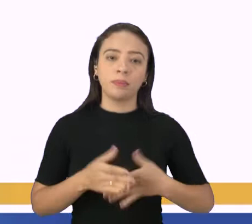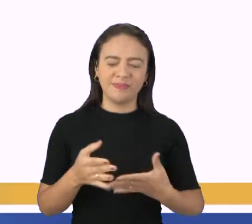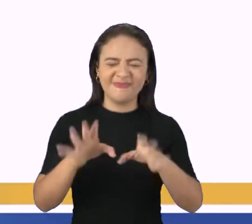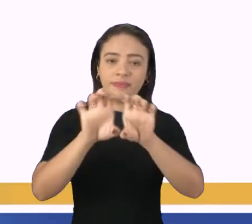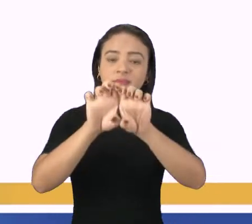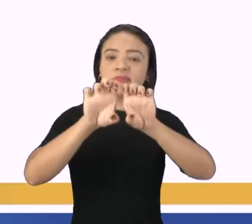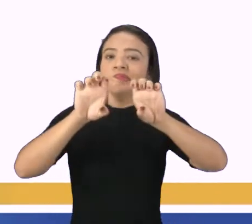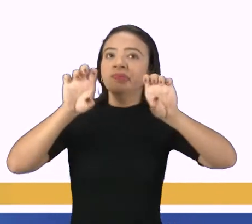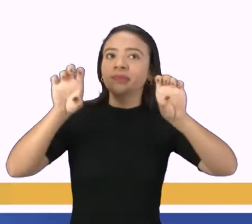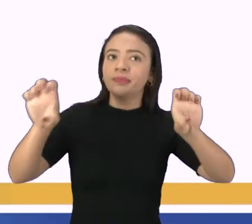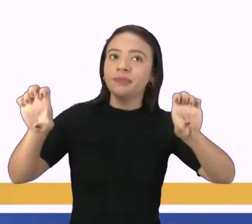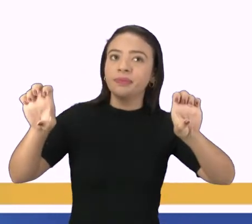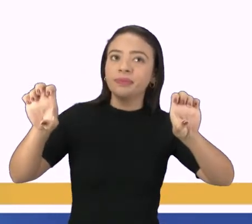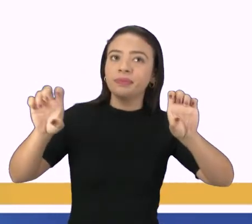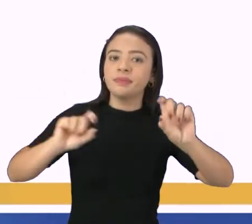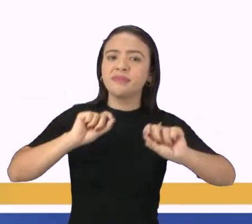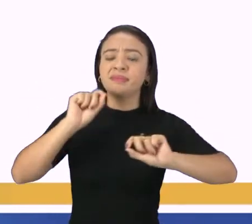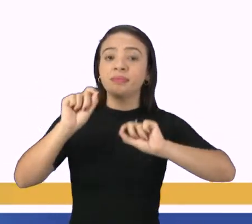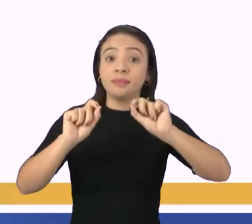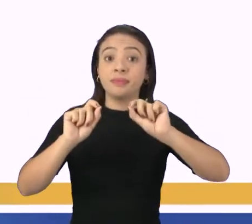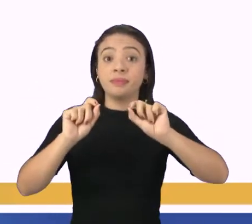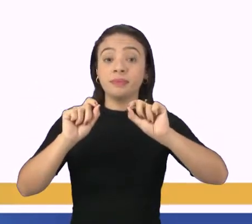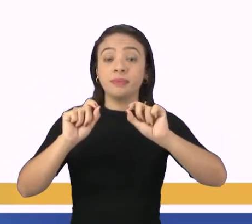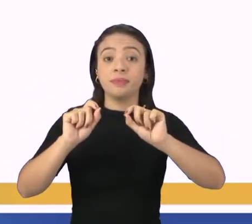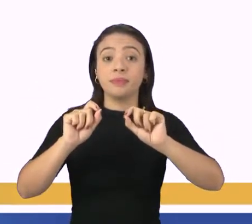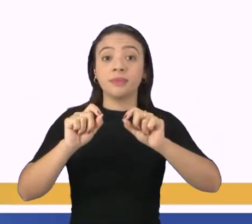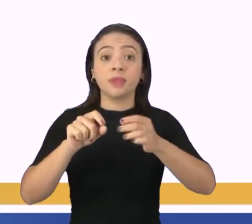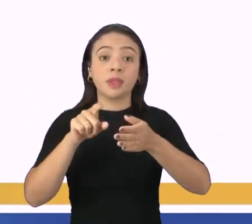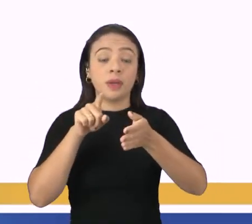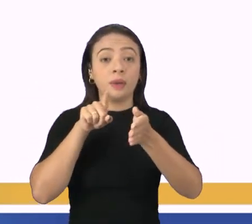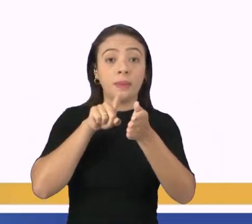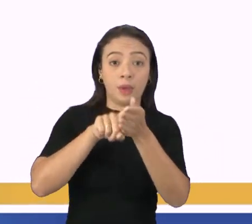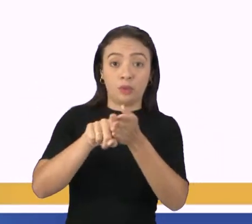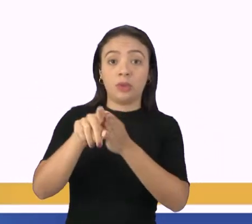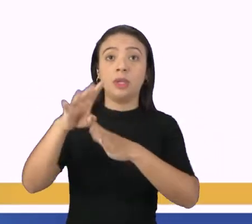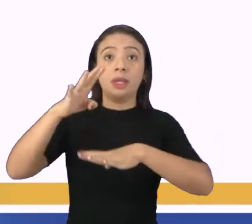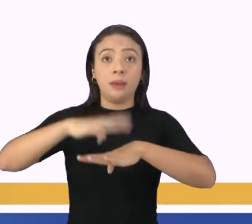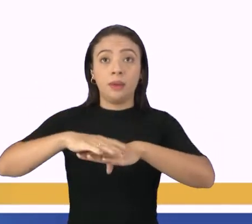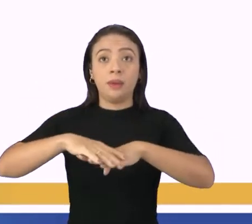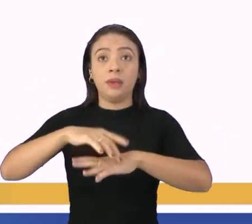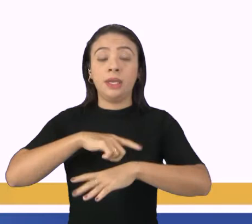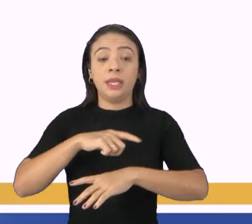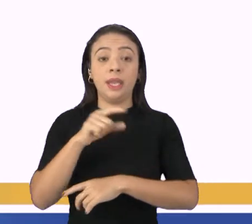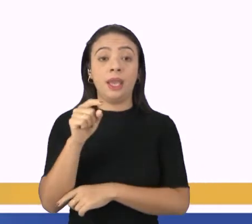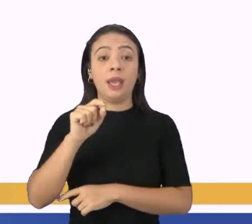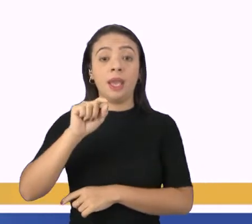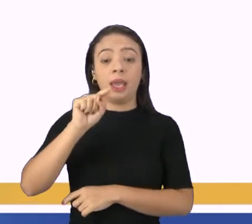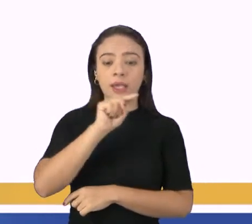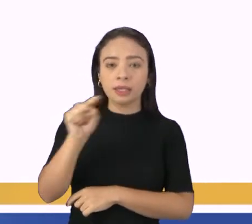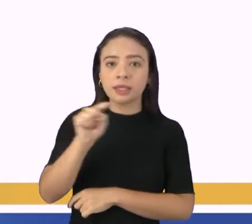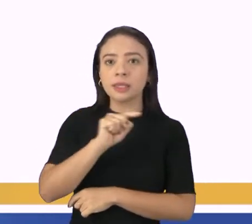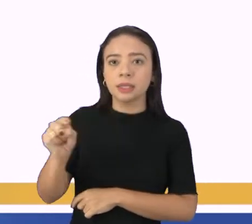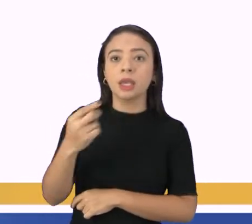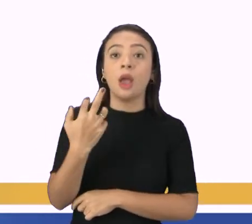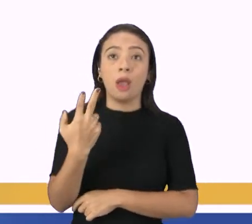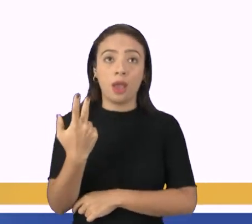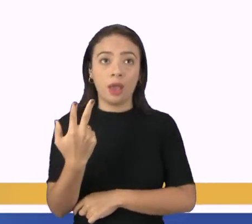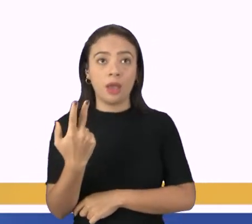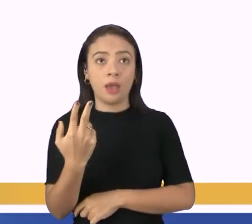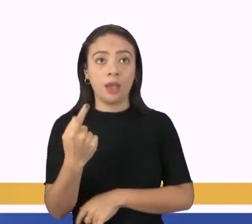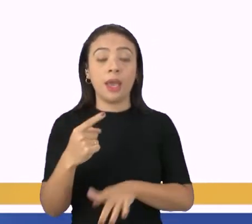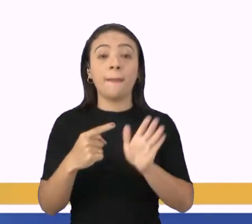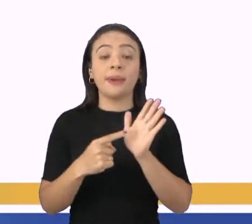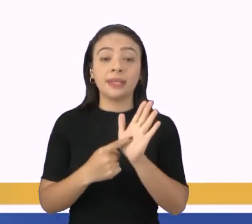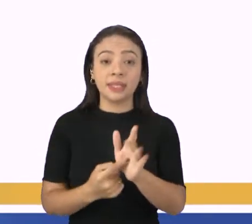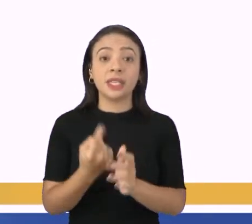Então, equação. Uma sentença matemática com sinal de igualdade que apresenta pelo menos uma letra representando um